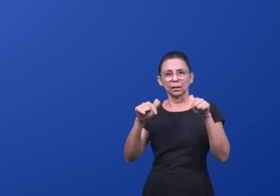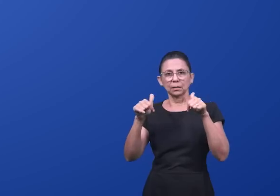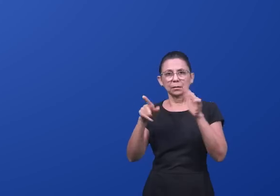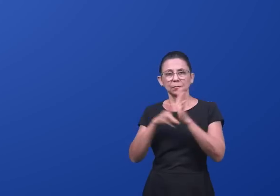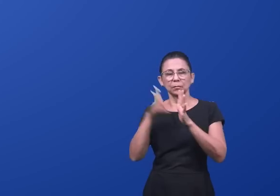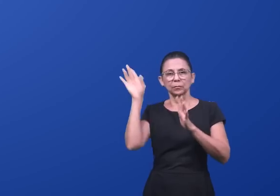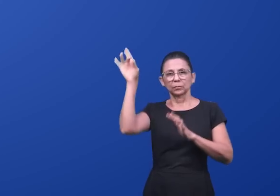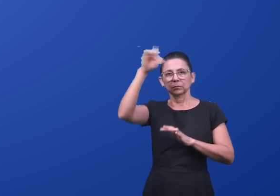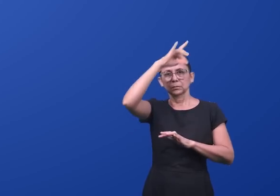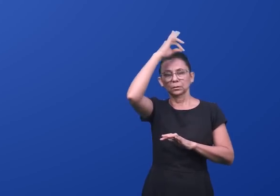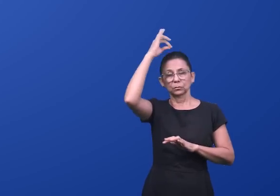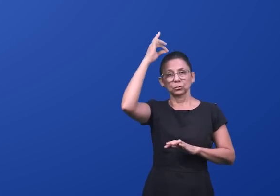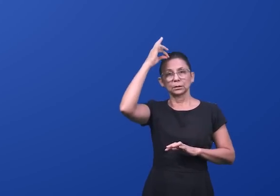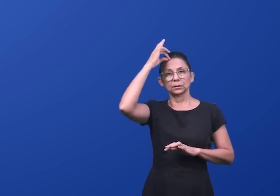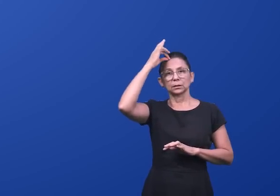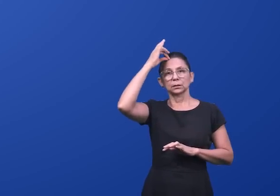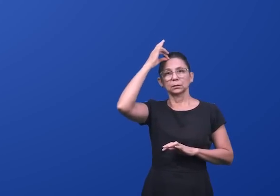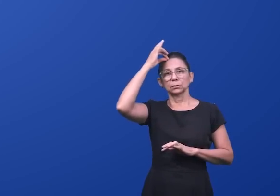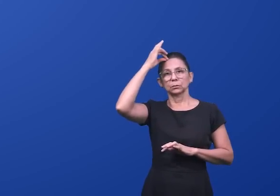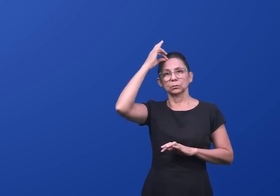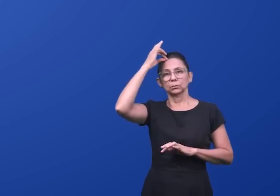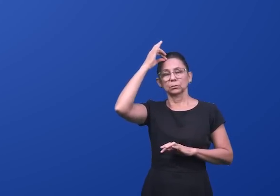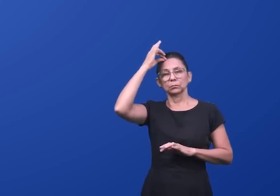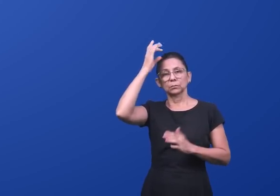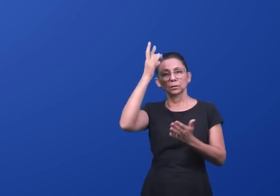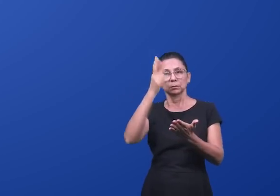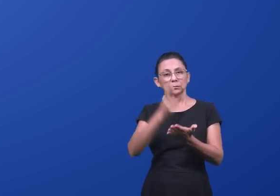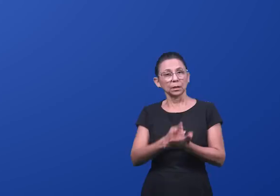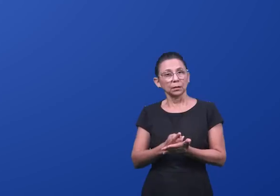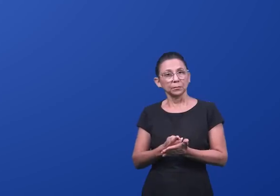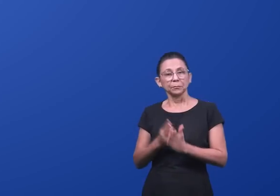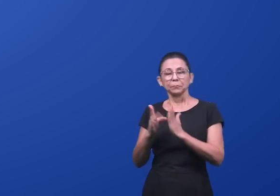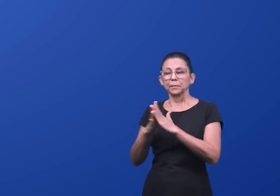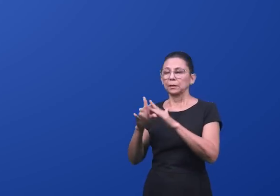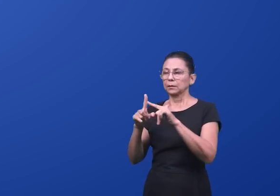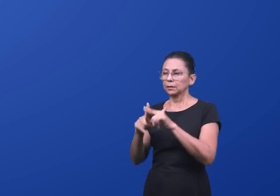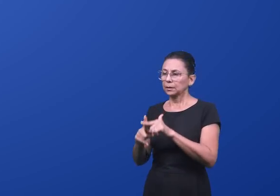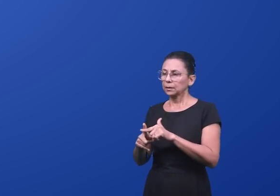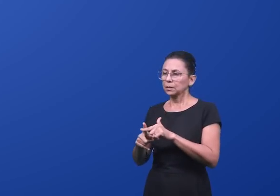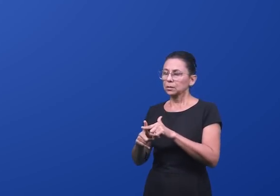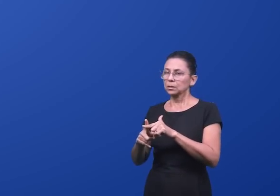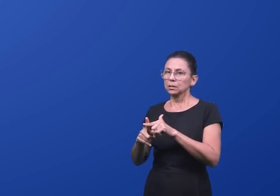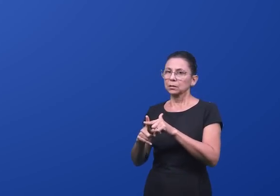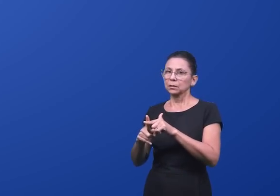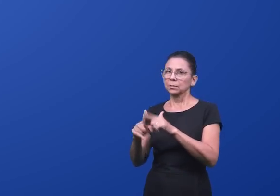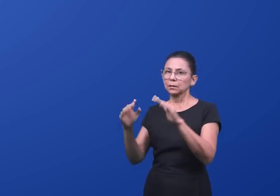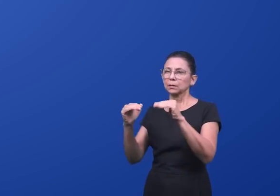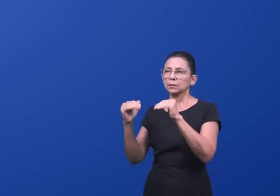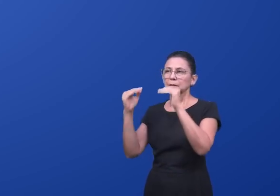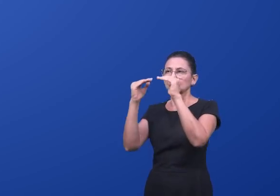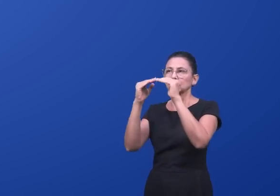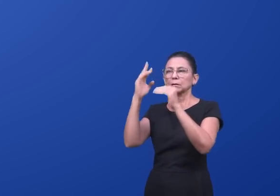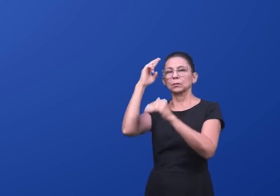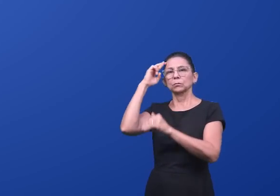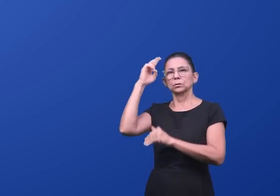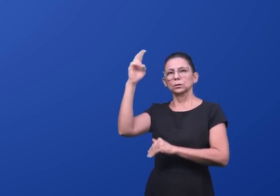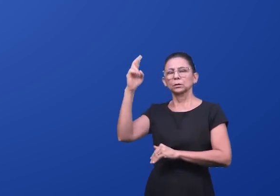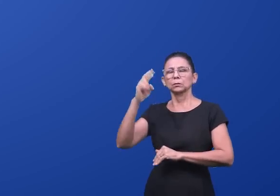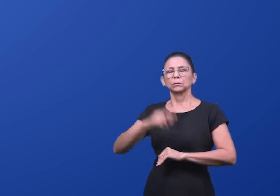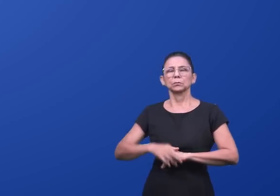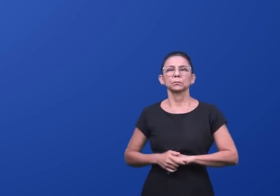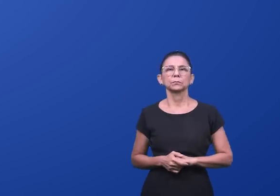operação do Espírito Santo na sua vida. E com isso, o resultado é uma igreja que está